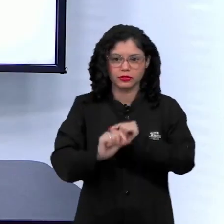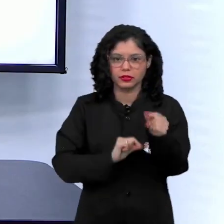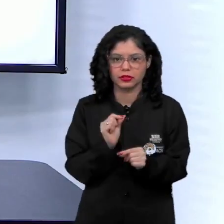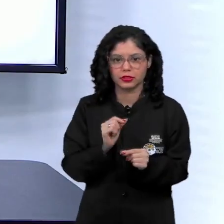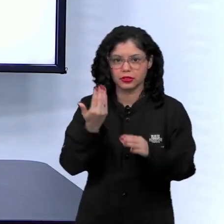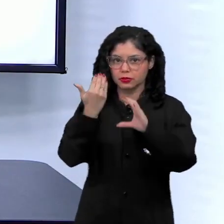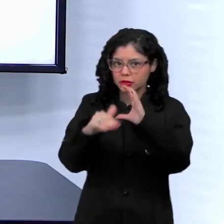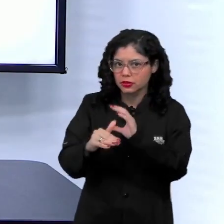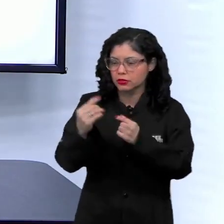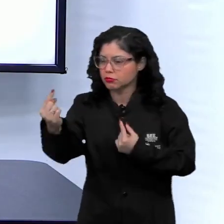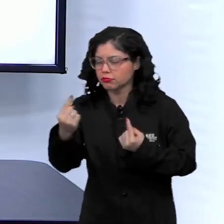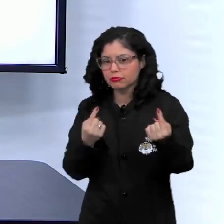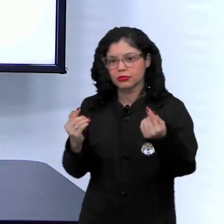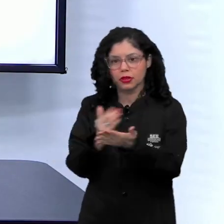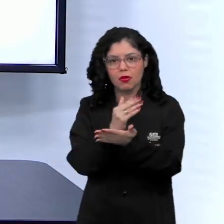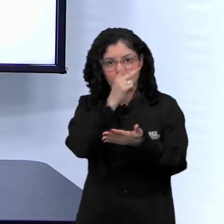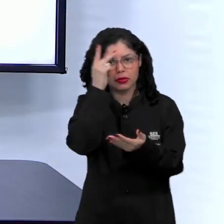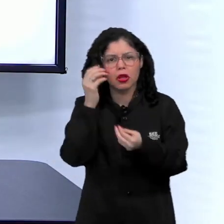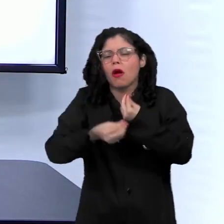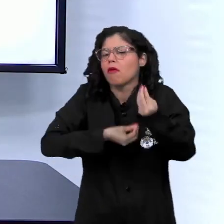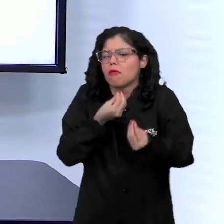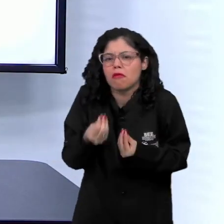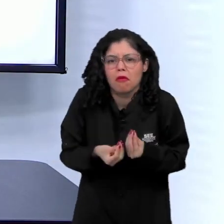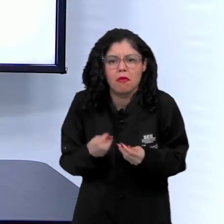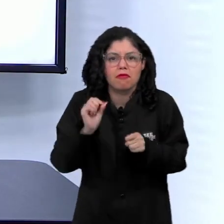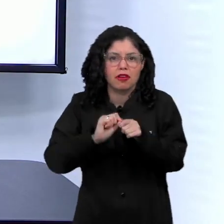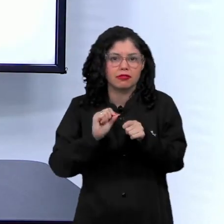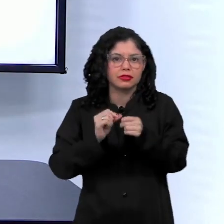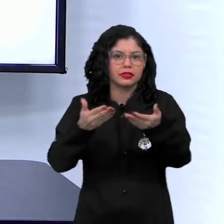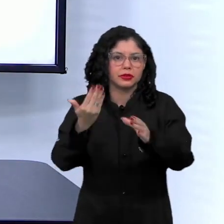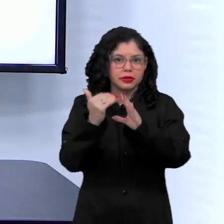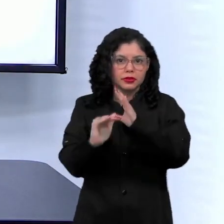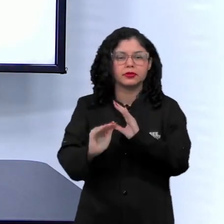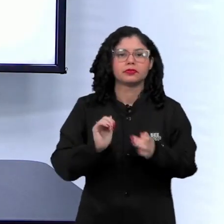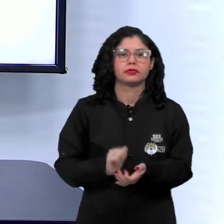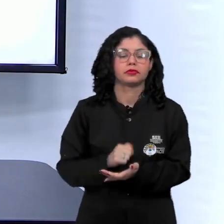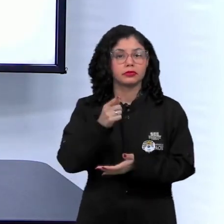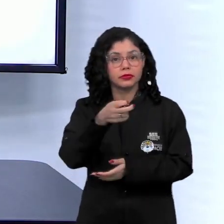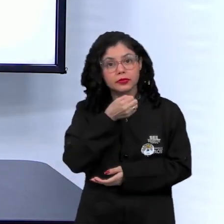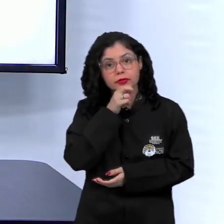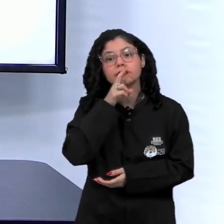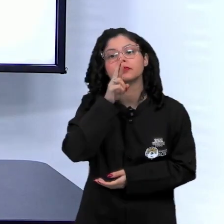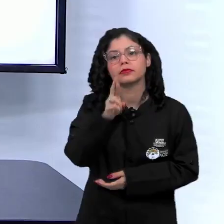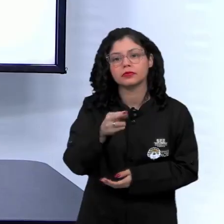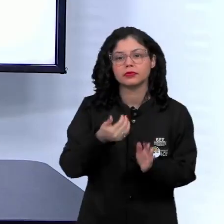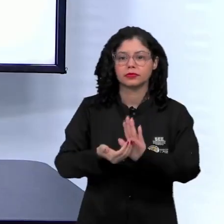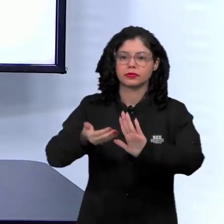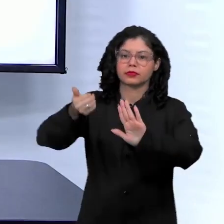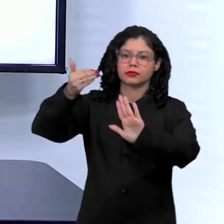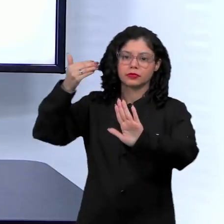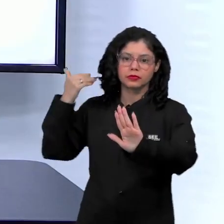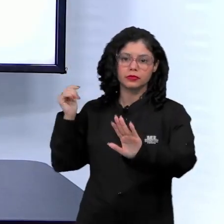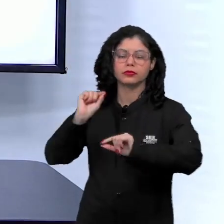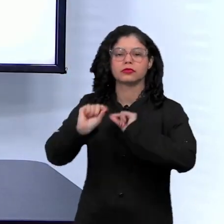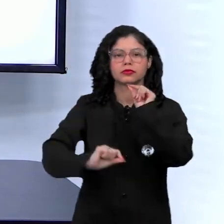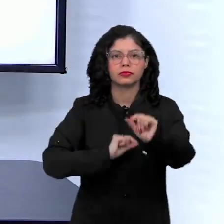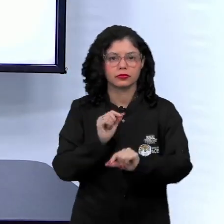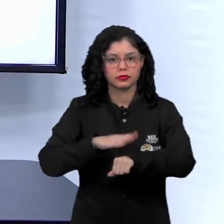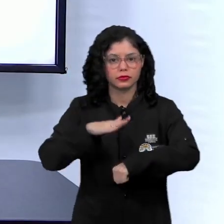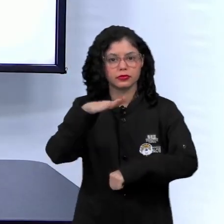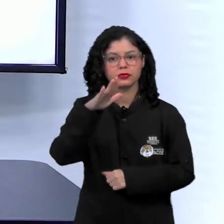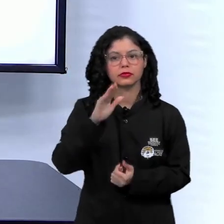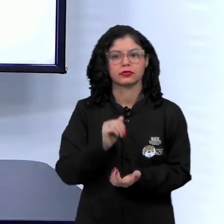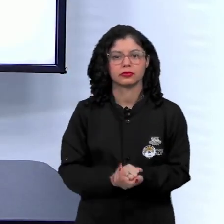mandar mensagem para alguém, como que vocês mandavam mensagem? E aí eles vão responder que antigamente o que é que circulava